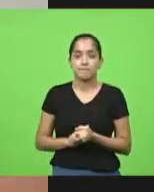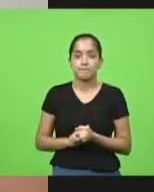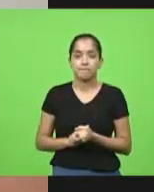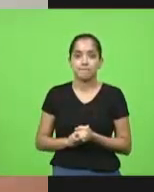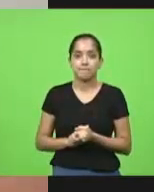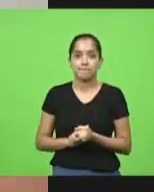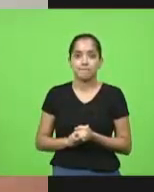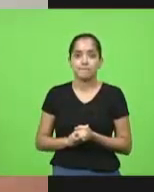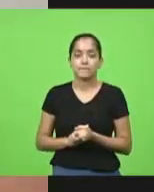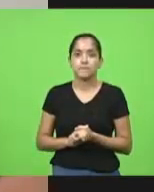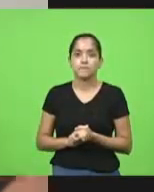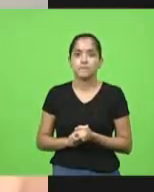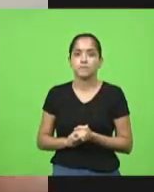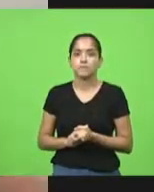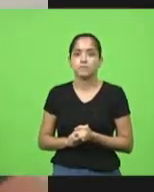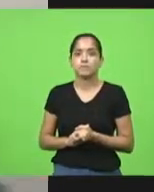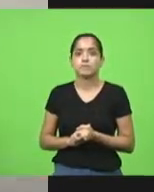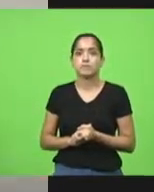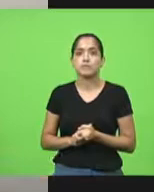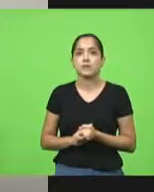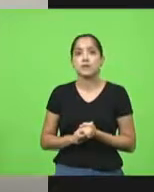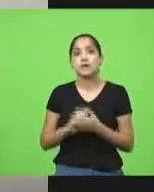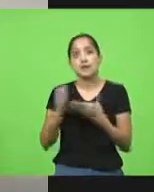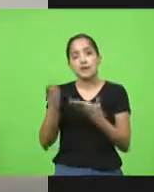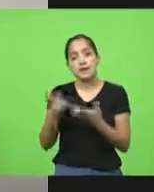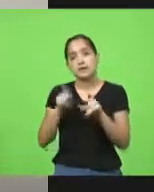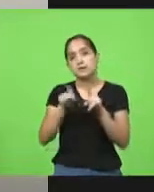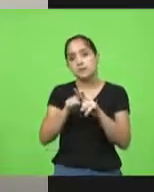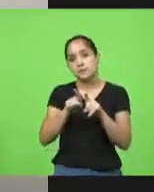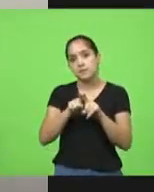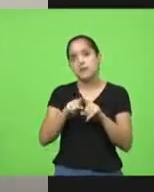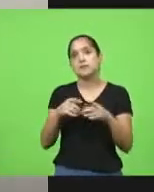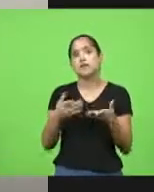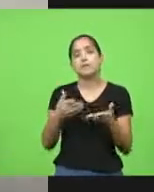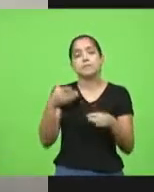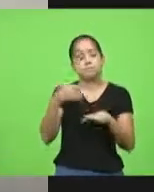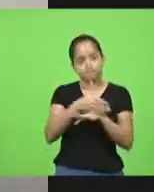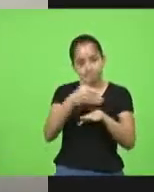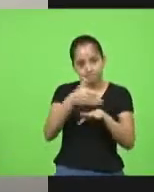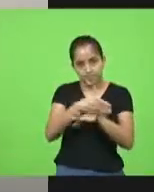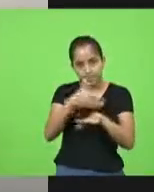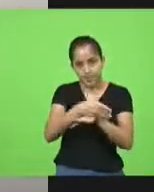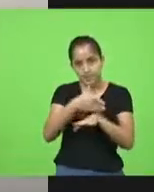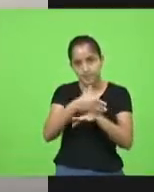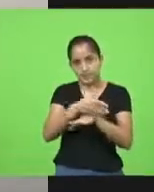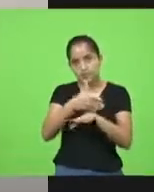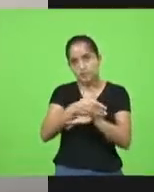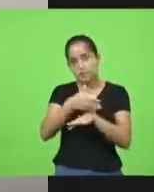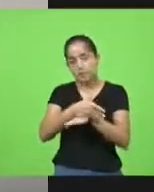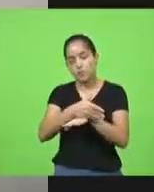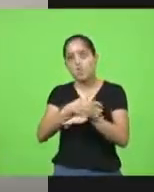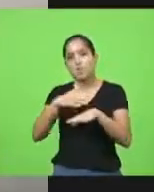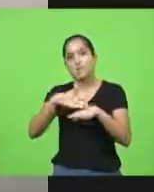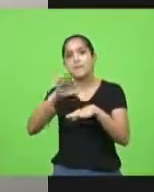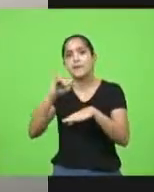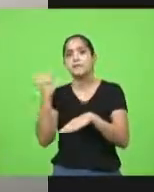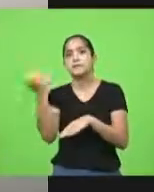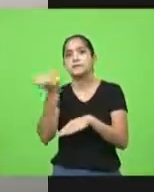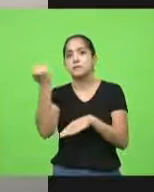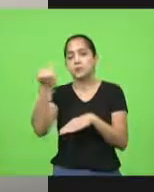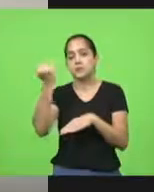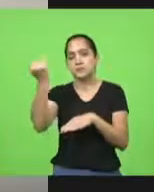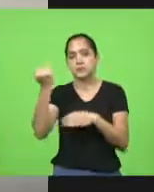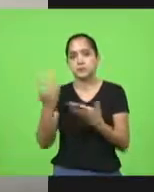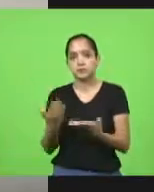Gomes. Dom José Gomes também participou ativamente nos mais importantes